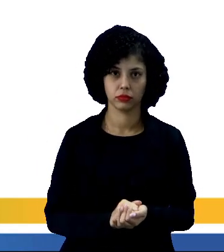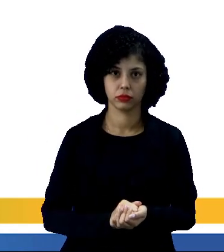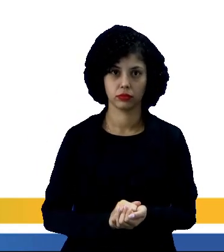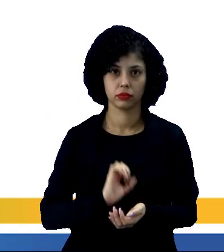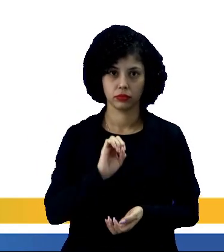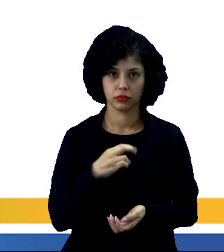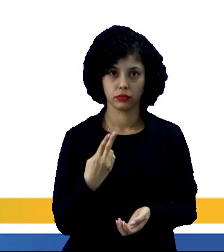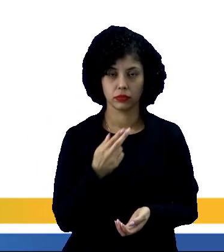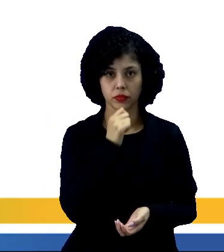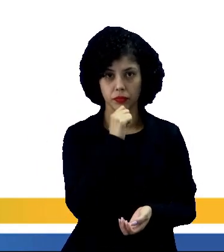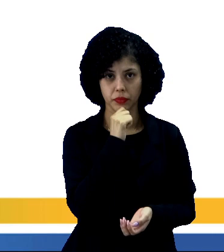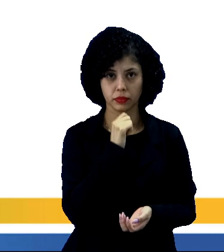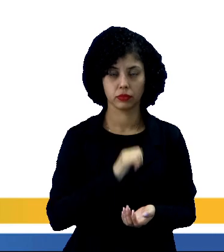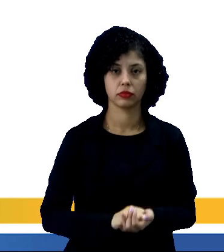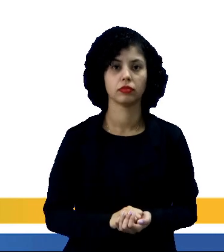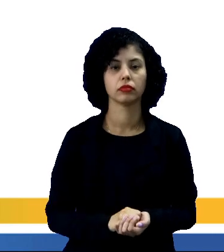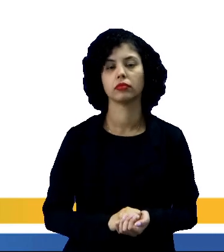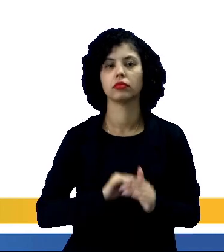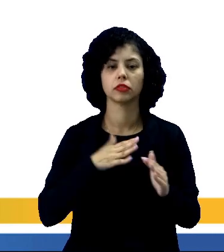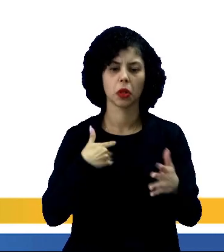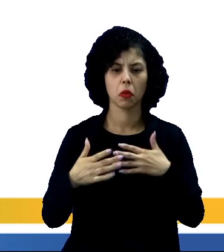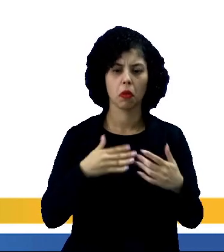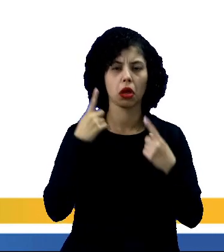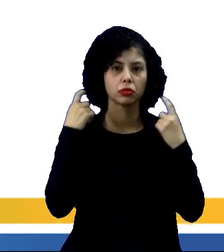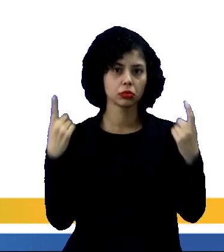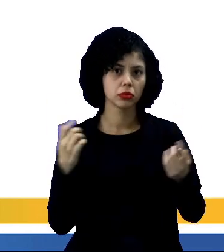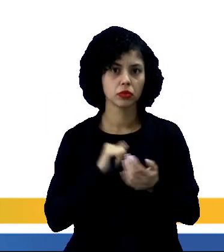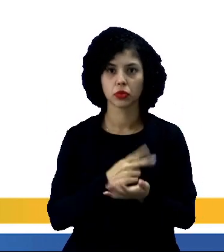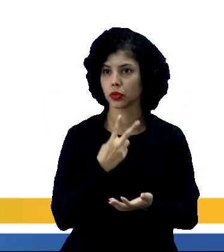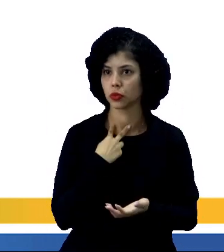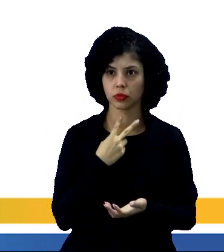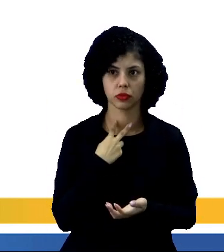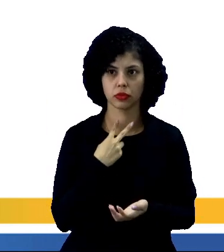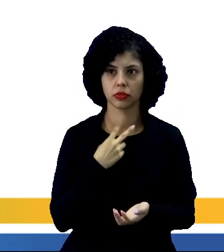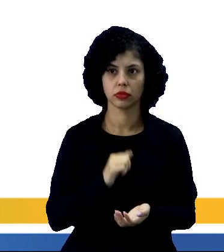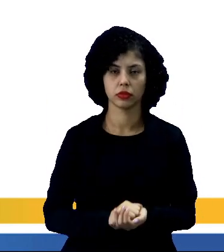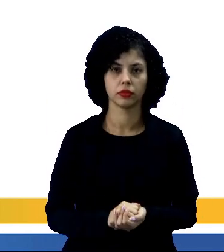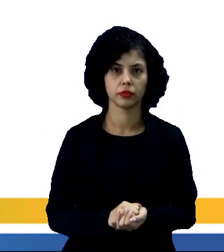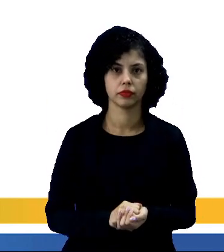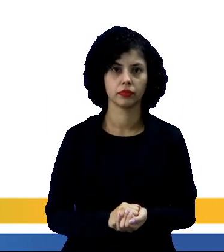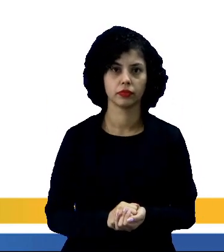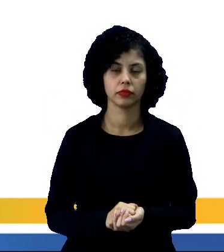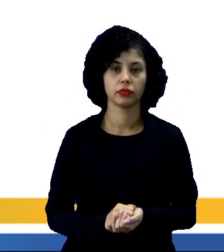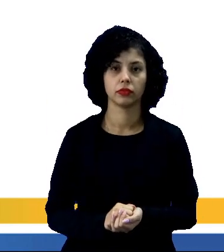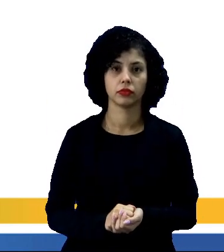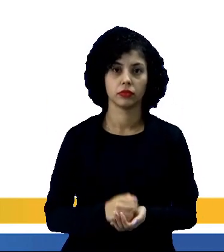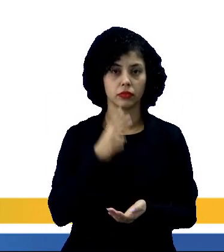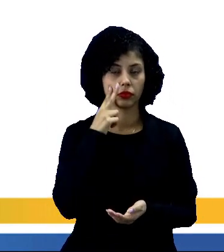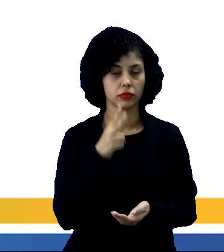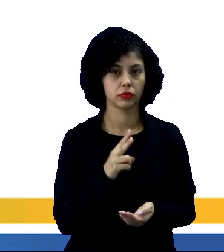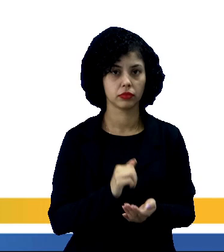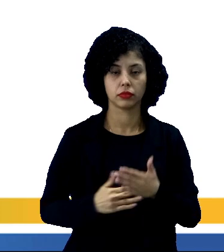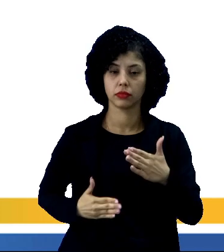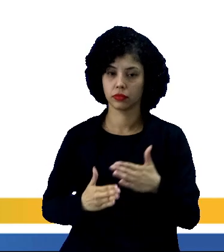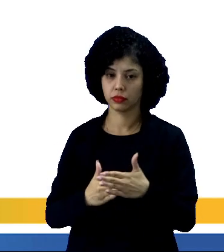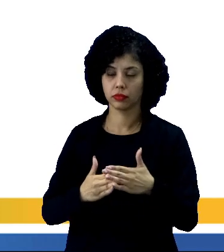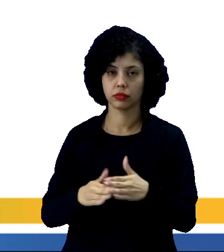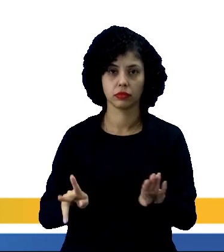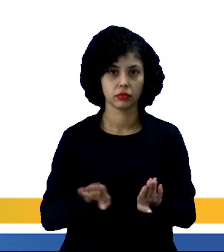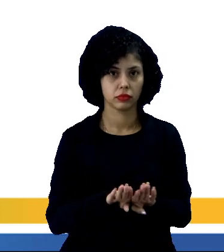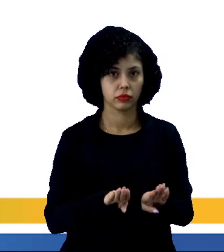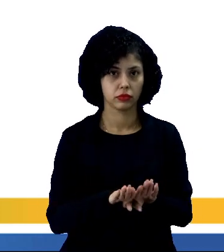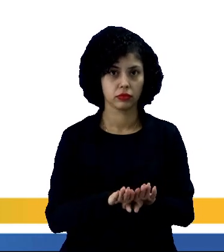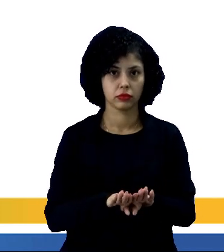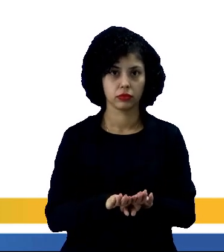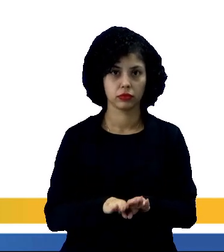arbitrárias, ou seja, qualquer sons, não podiam gravar uma execução ao vivo e eram limitadas pelo seu